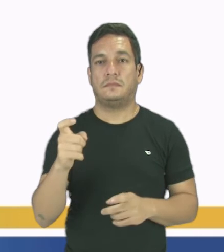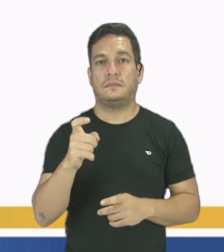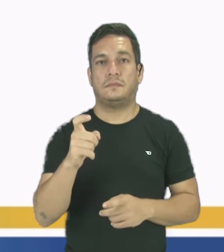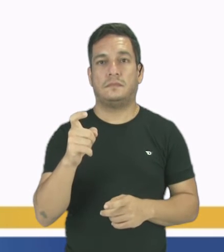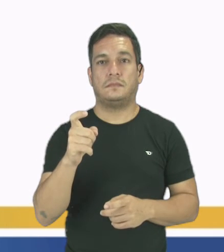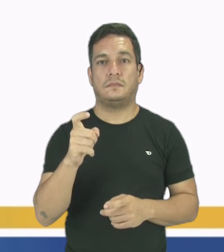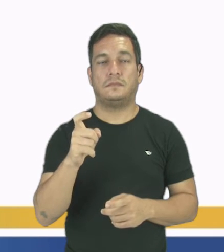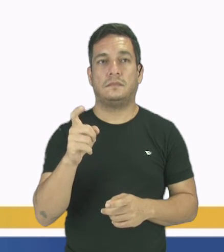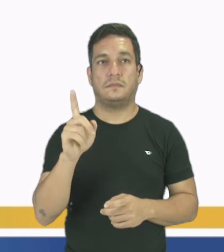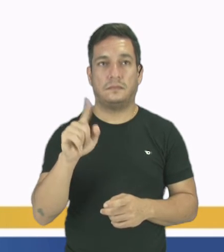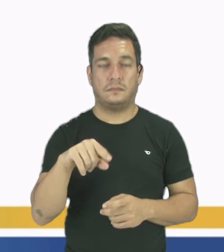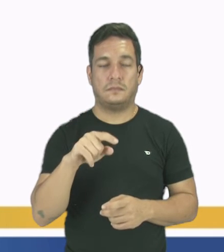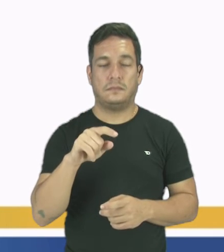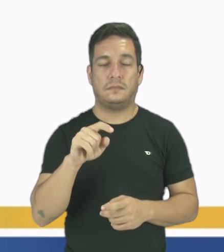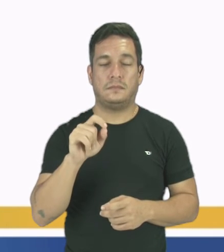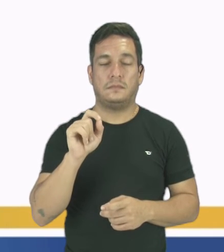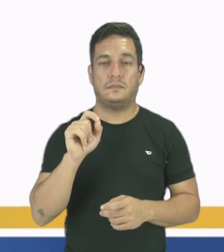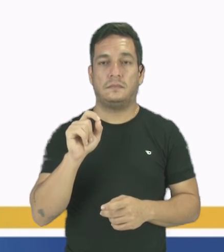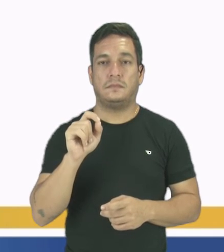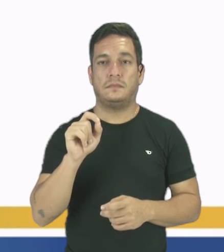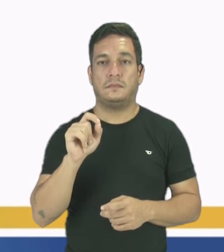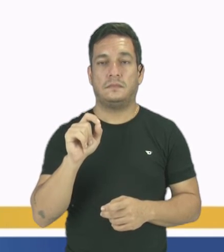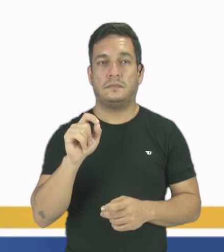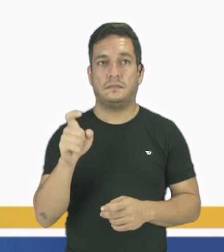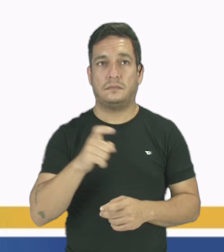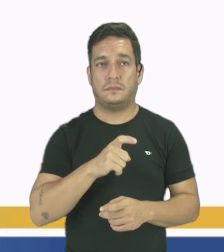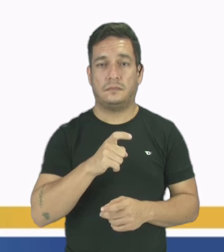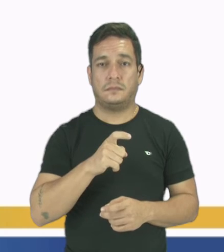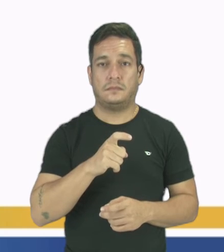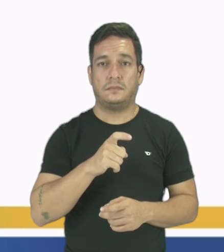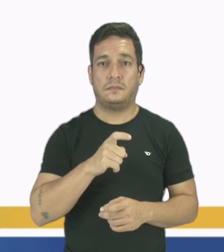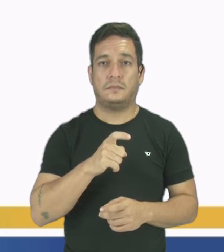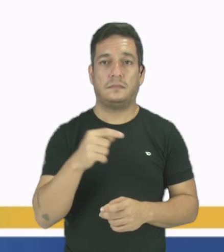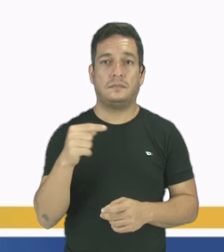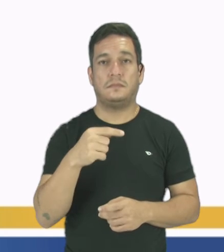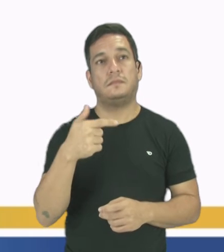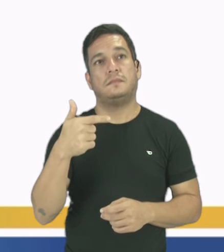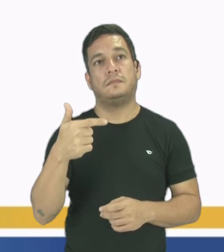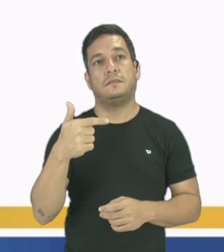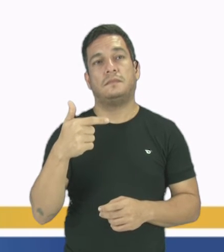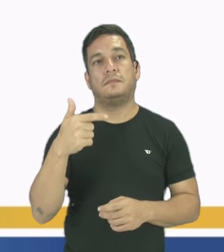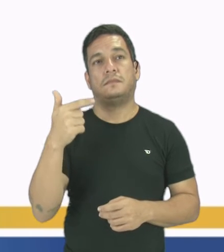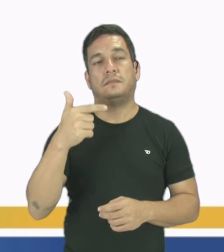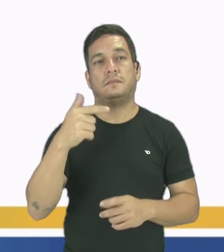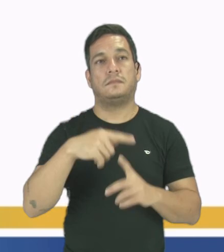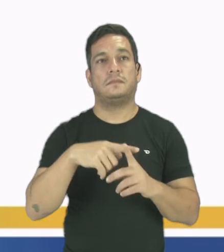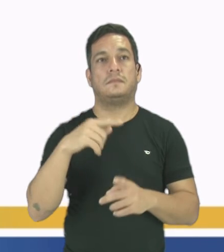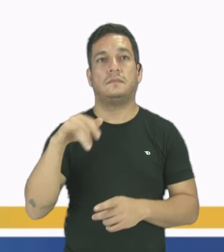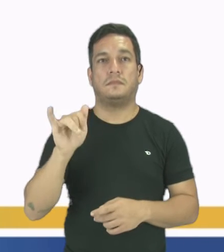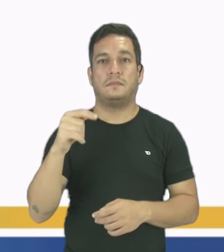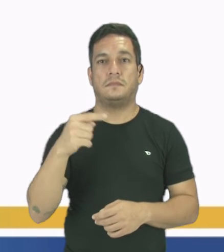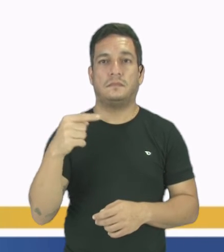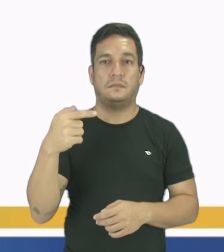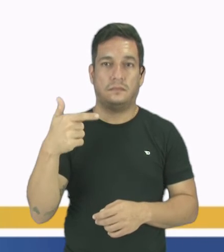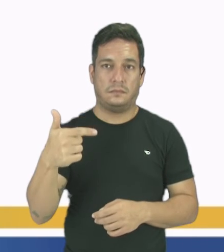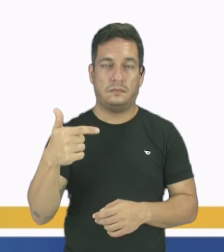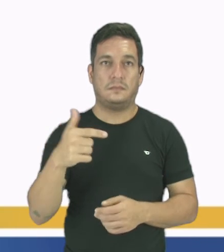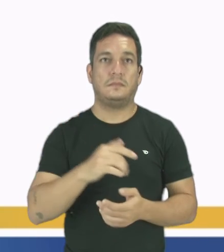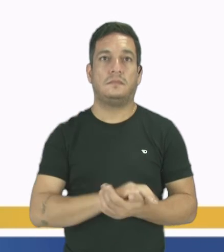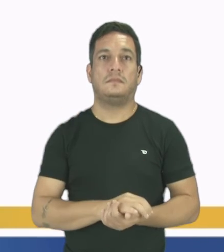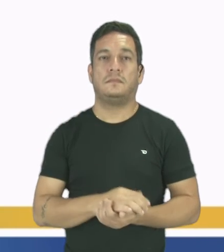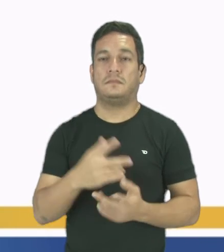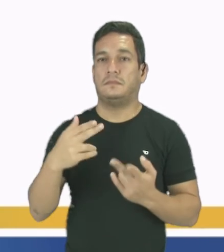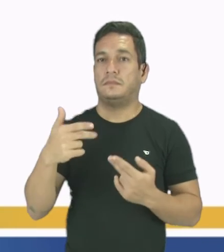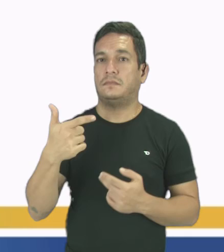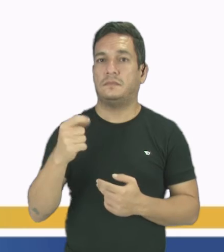quadrado da diferença, né, de x menos 2 e o quadrado da diferença de y menos